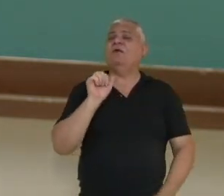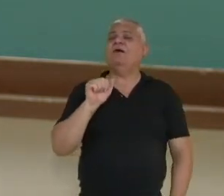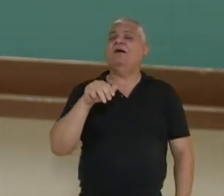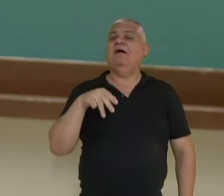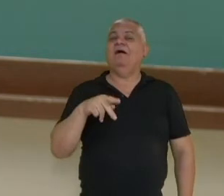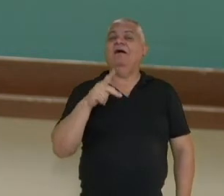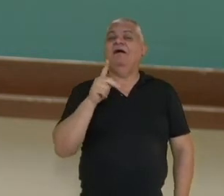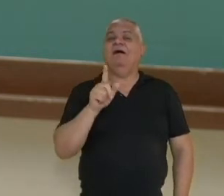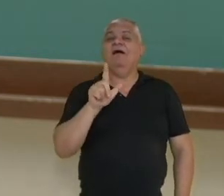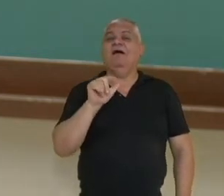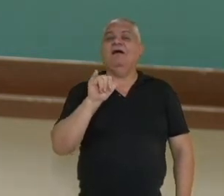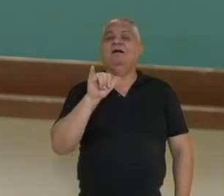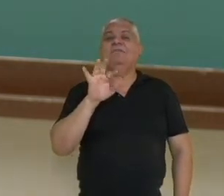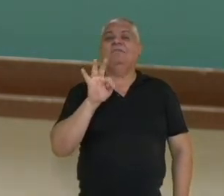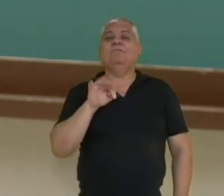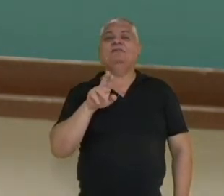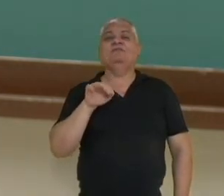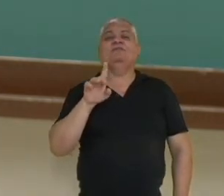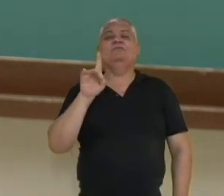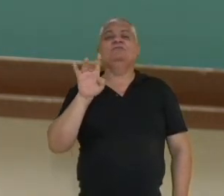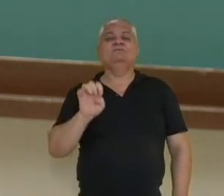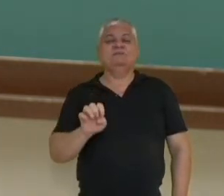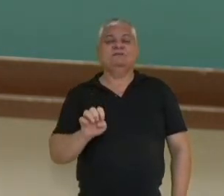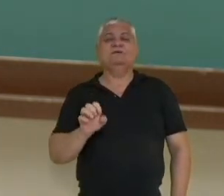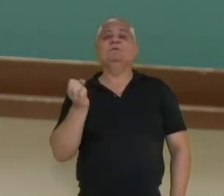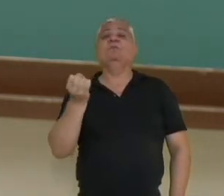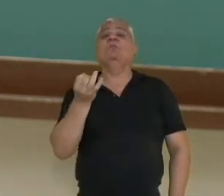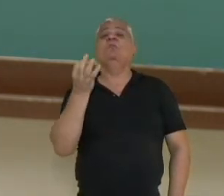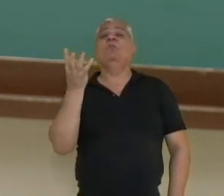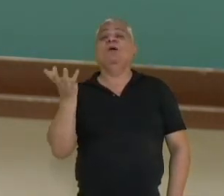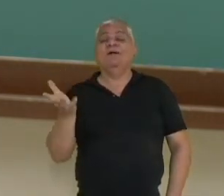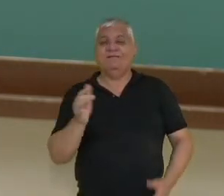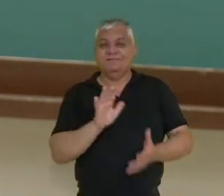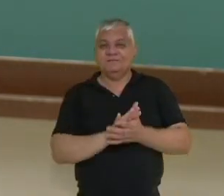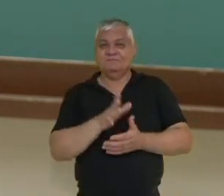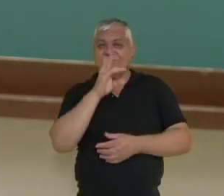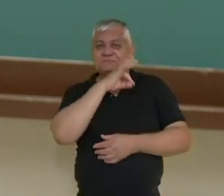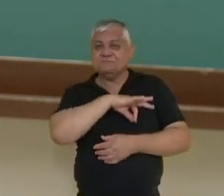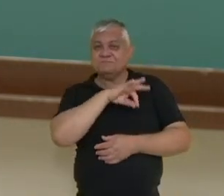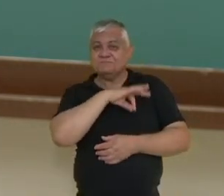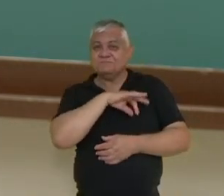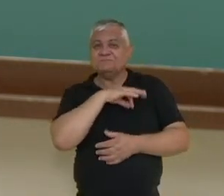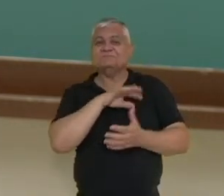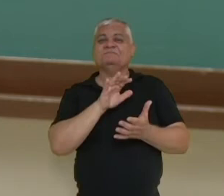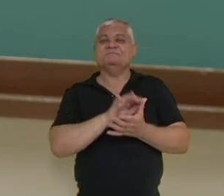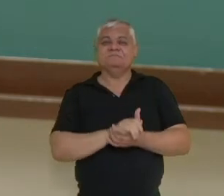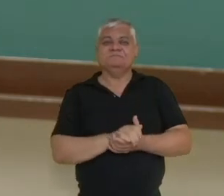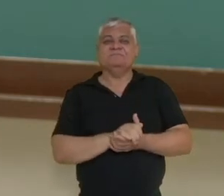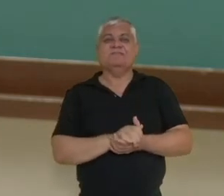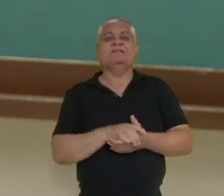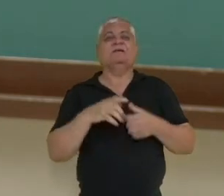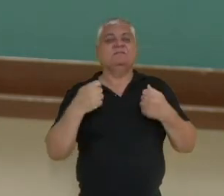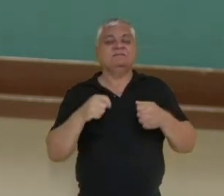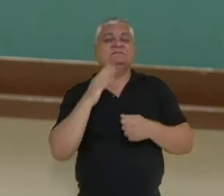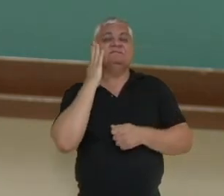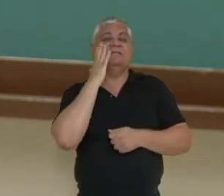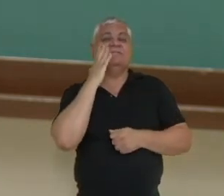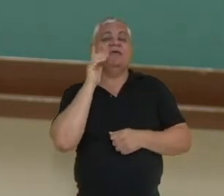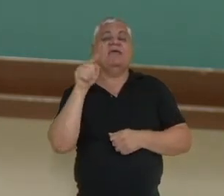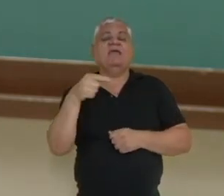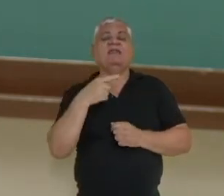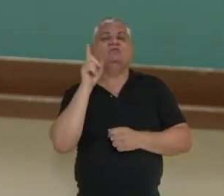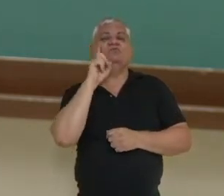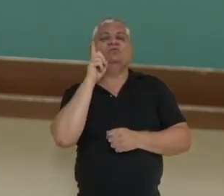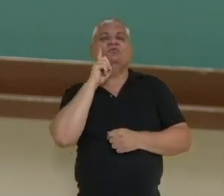você calcular a amplitude das quantias recebidas por Marcos neste dia. Então,